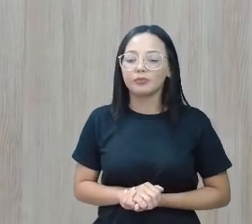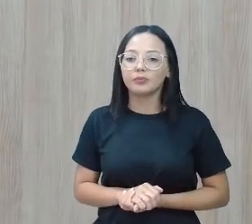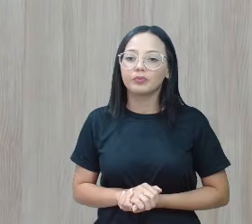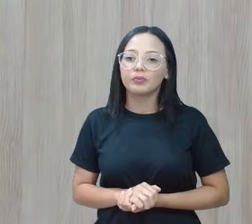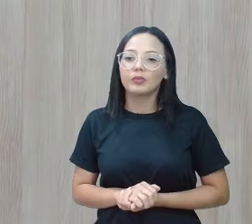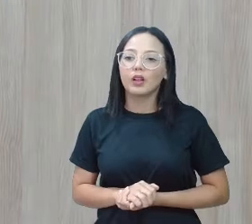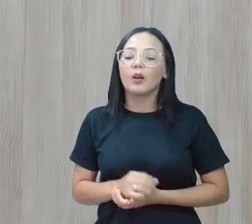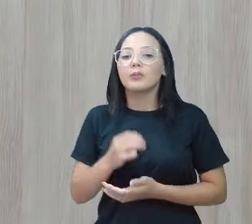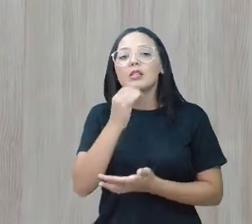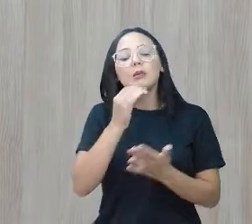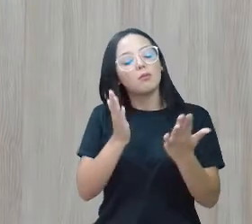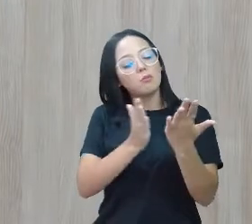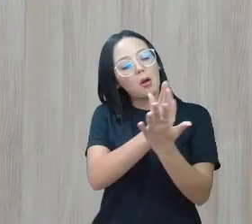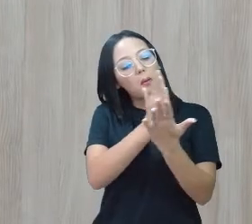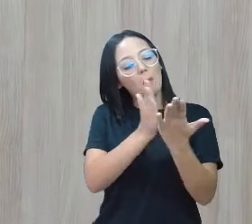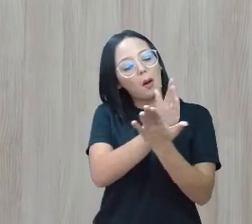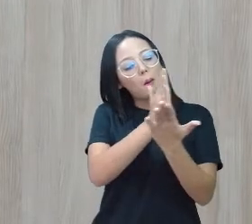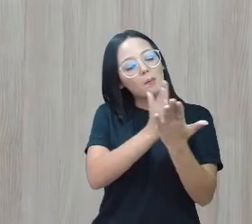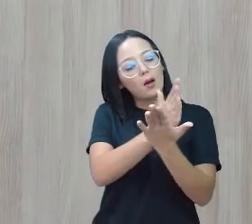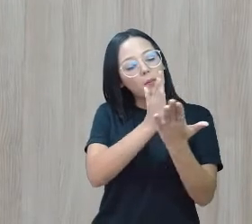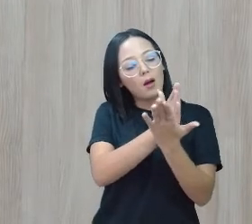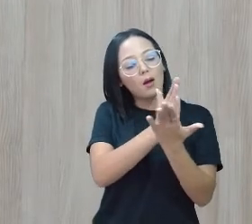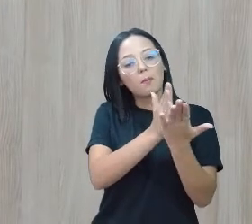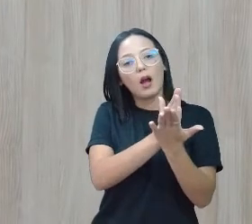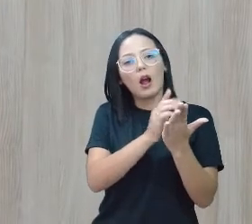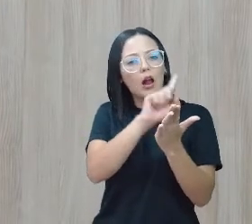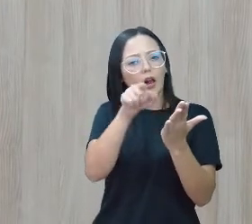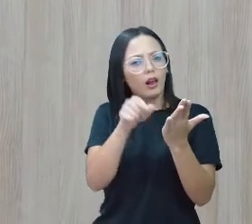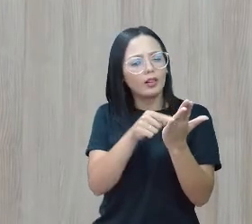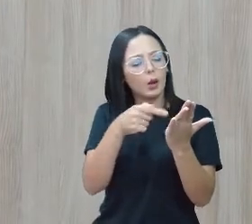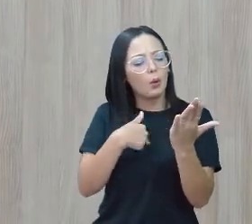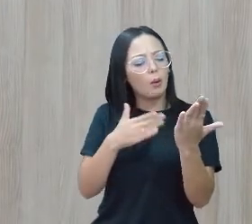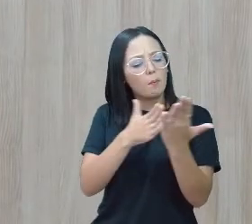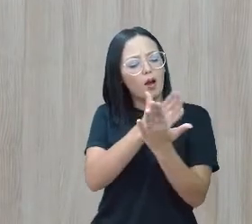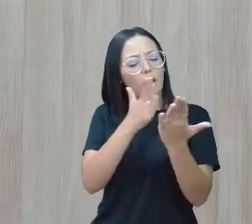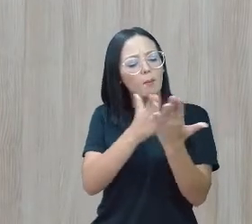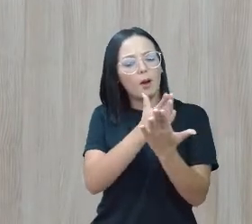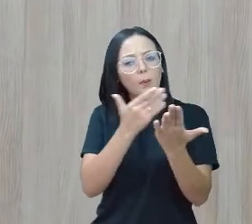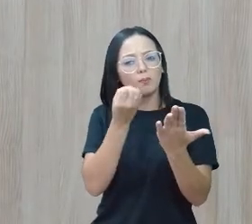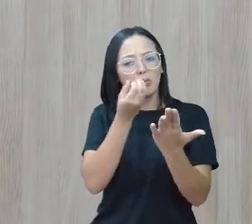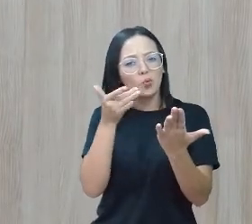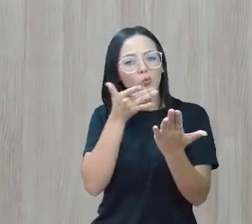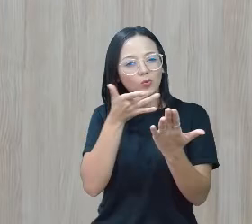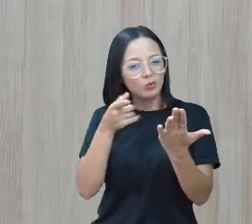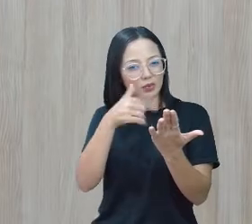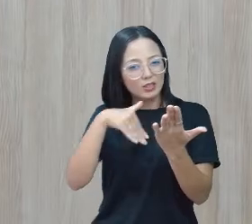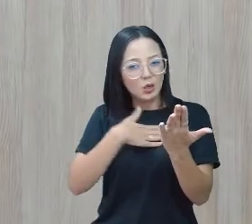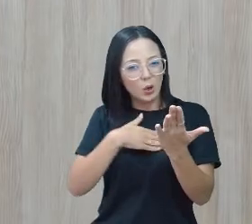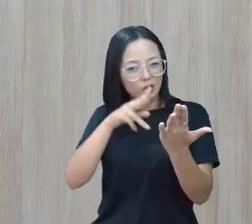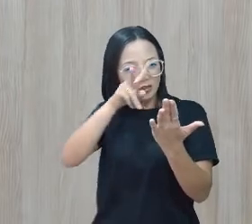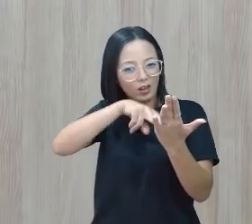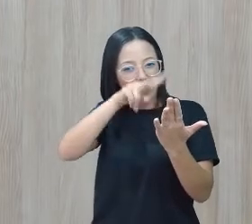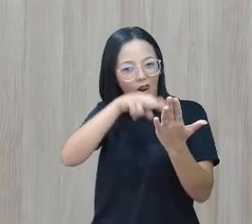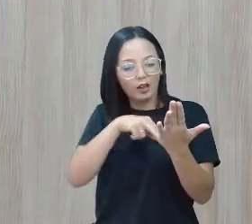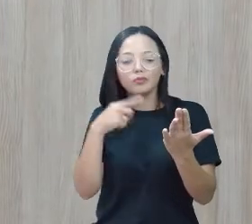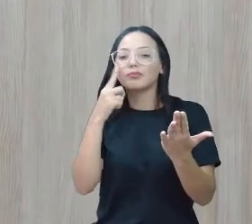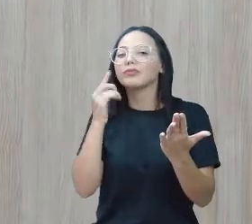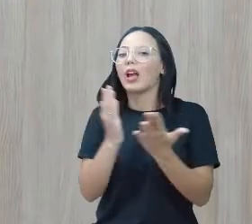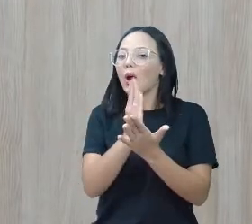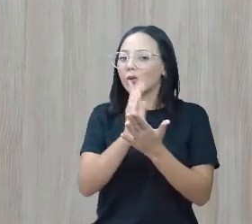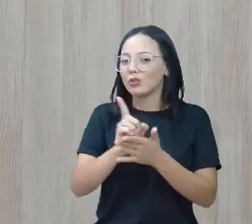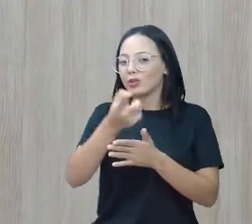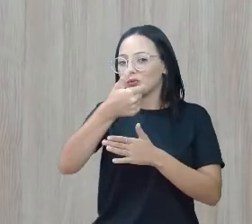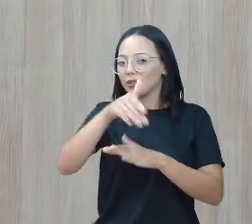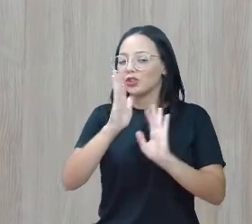Exemplo, folhear. Folhear o caderno, o livro. Não é gostoso? Vocês gostam de ler? Alguns de vocês